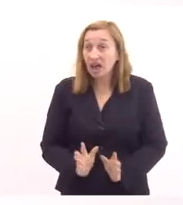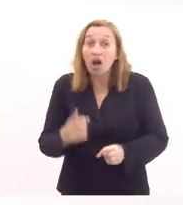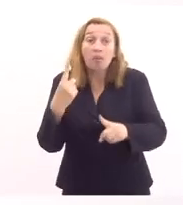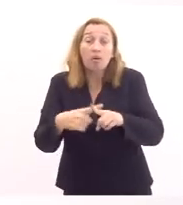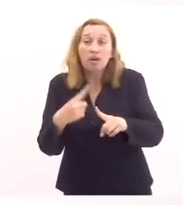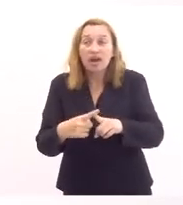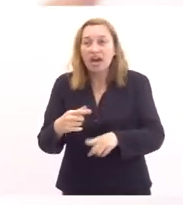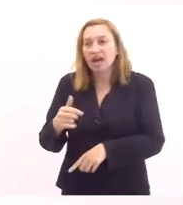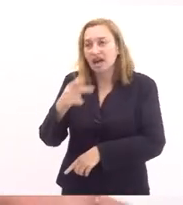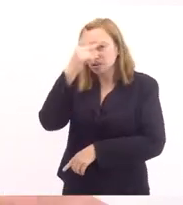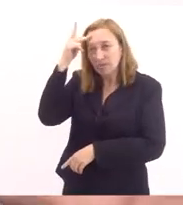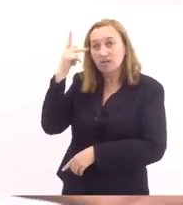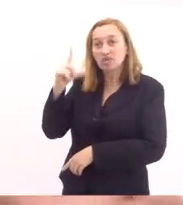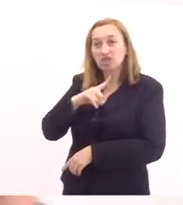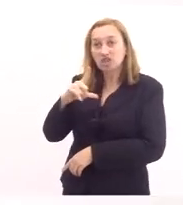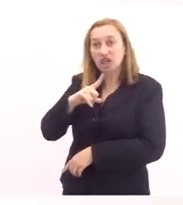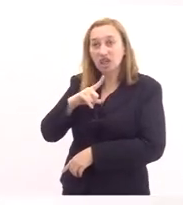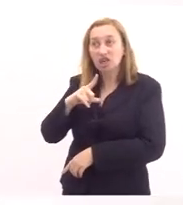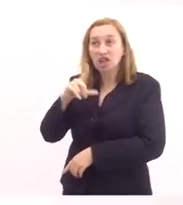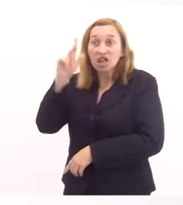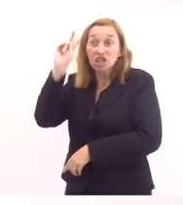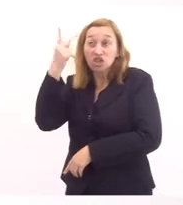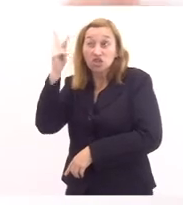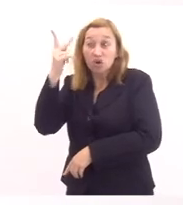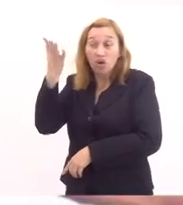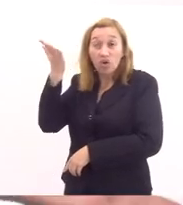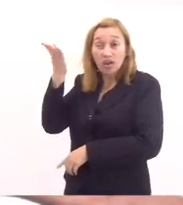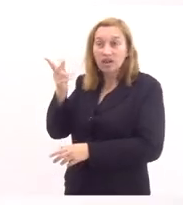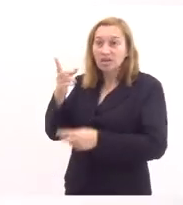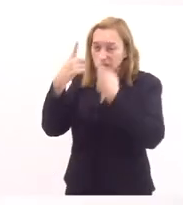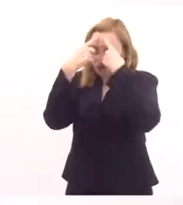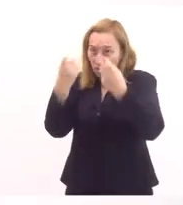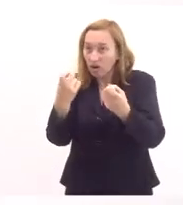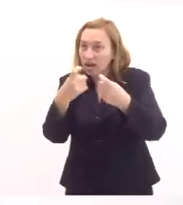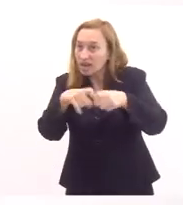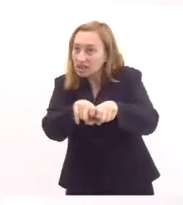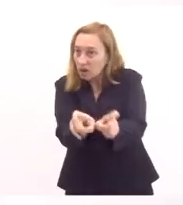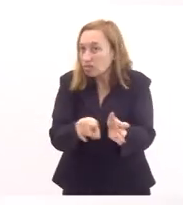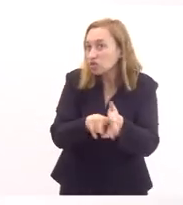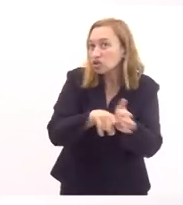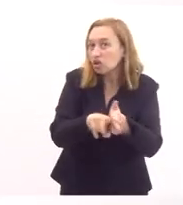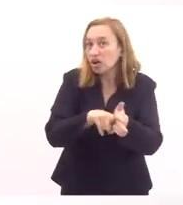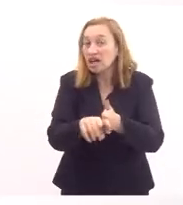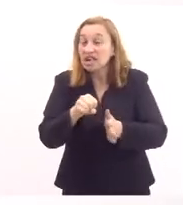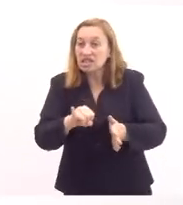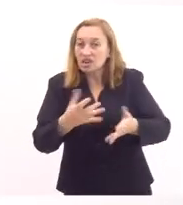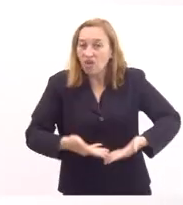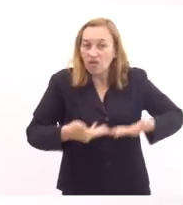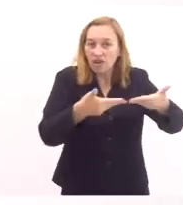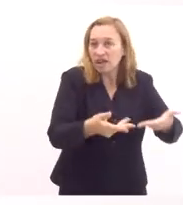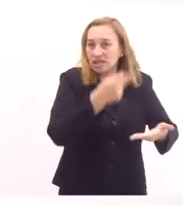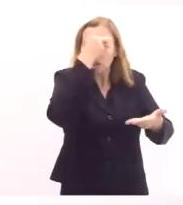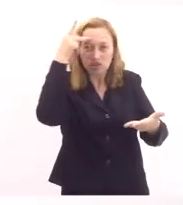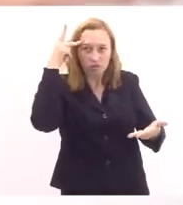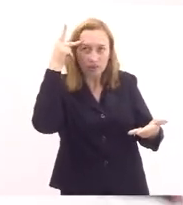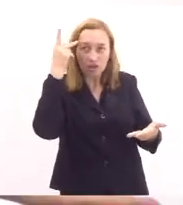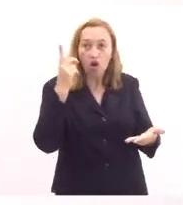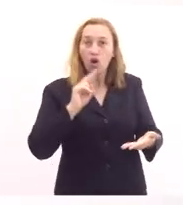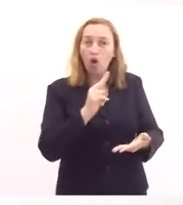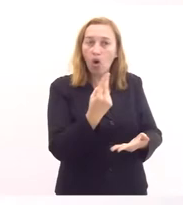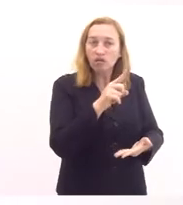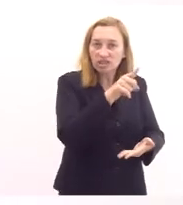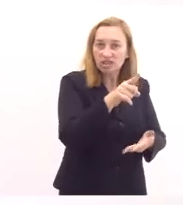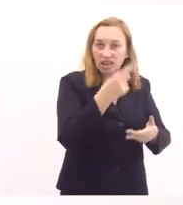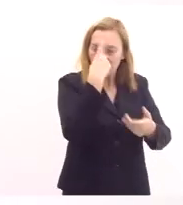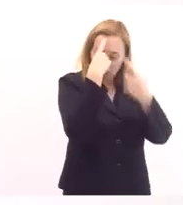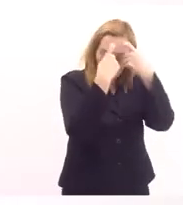pessoas têm historicamente uma vivência de violência obstétrica então se a opção se a gente oferece para as pessoas ou você vai